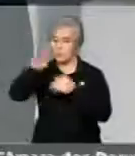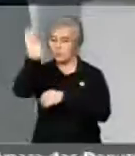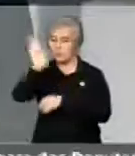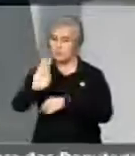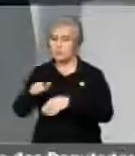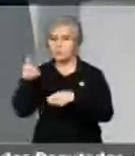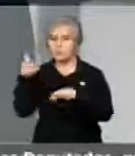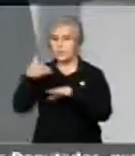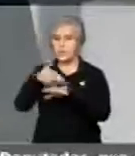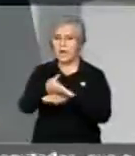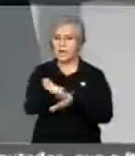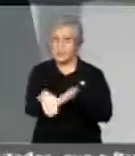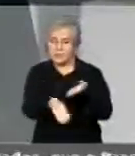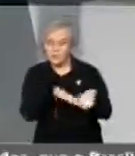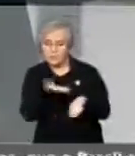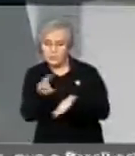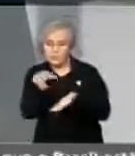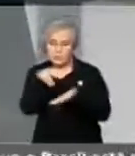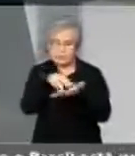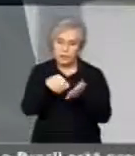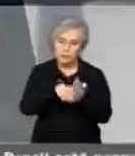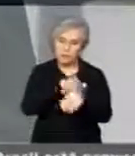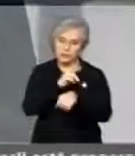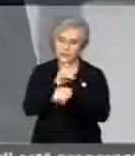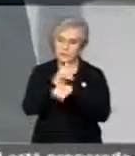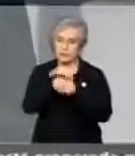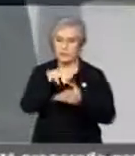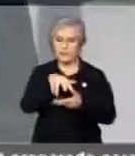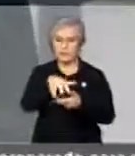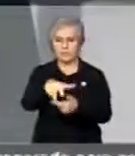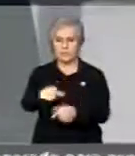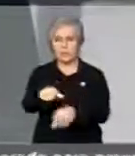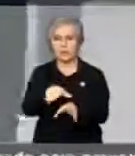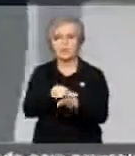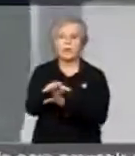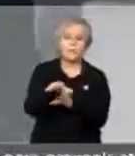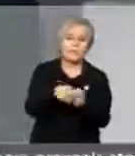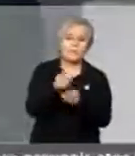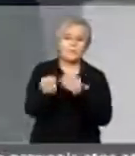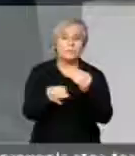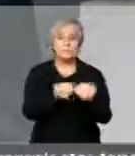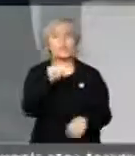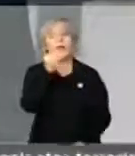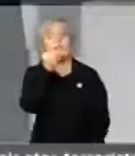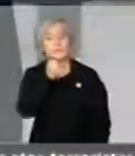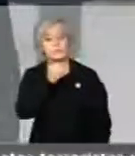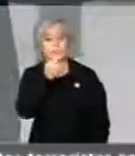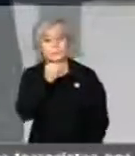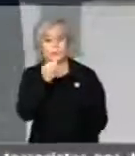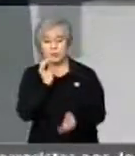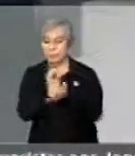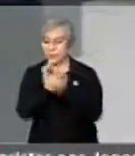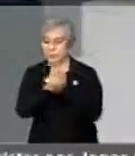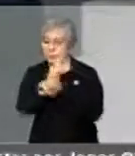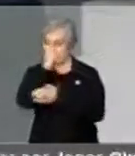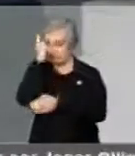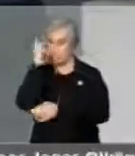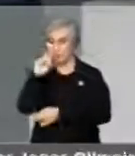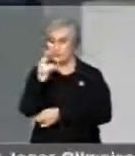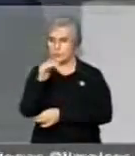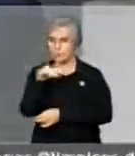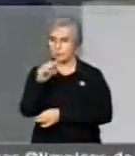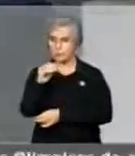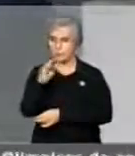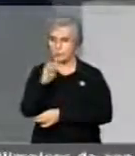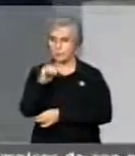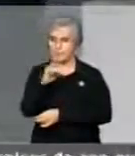orientar para se tratar aqui em Brasília só para orientação só para exemplo o os hemofílicos de Brasília tem um